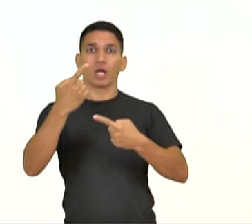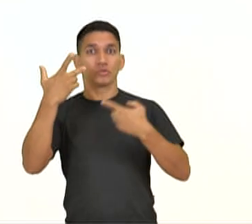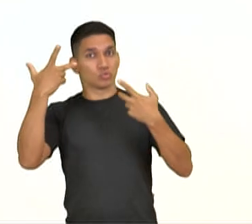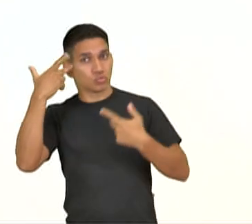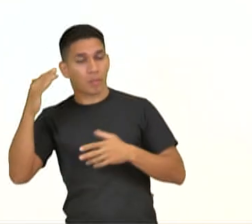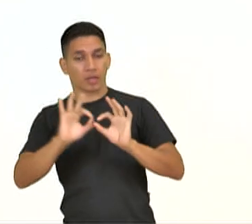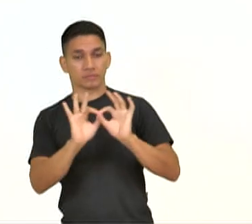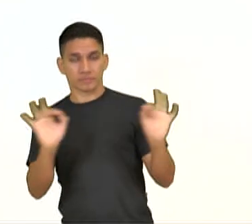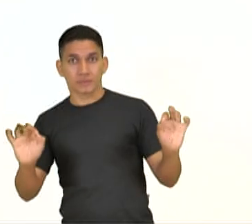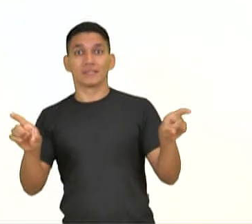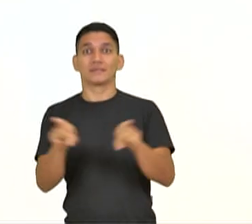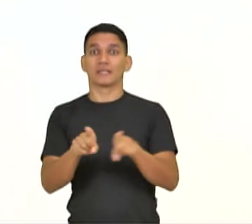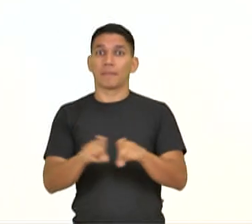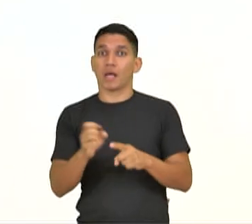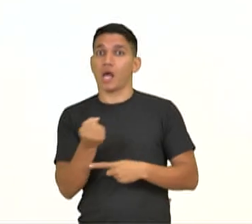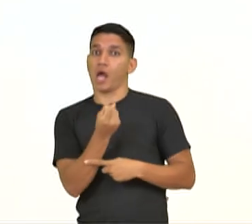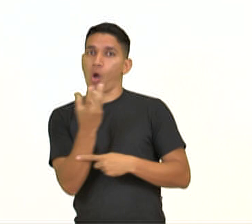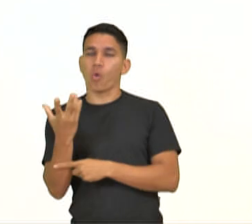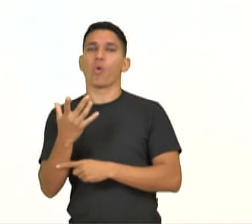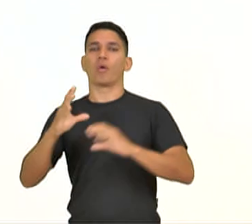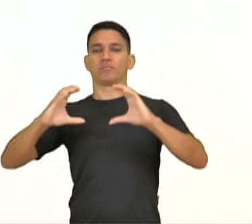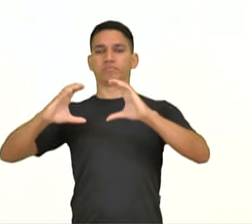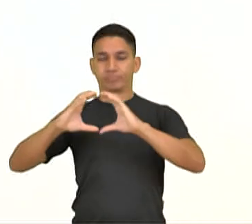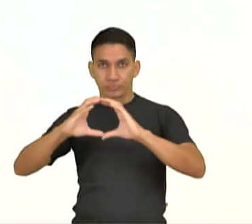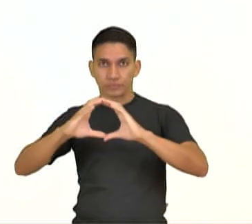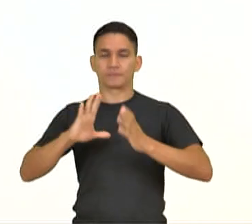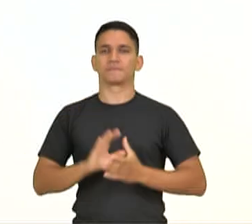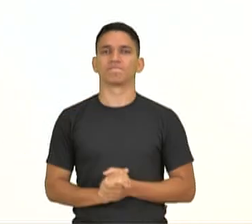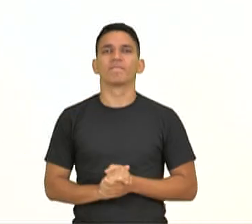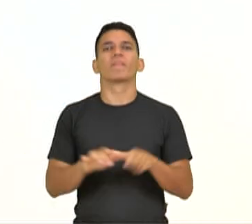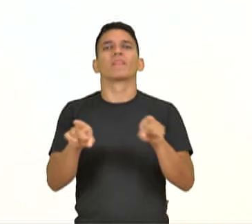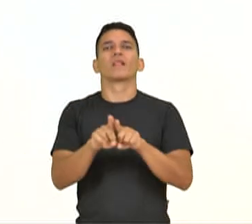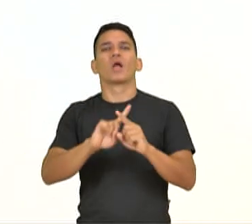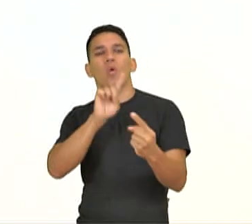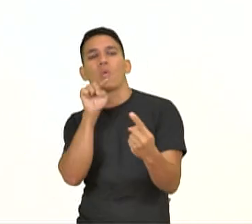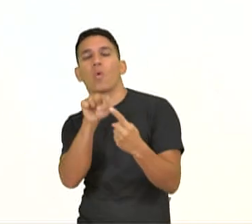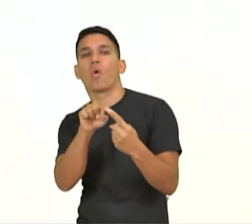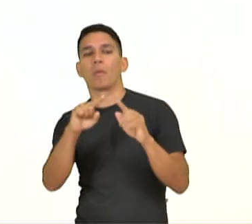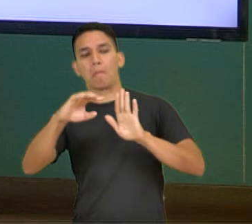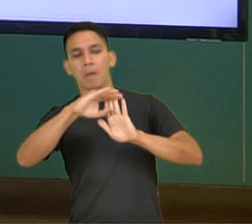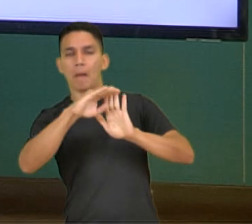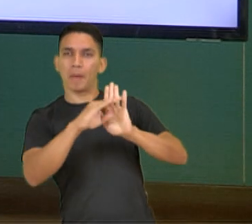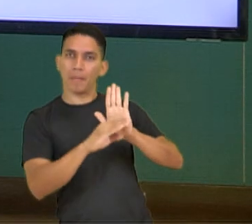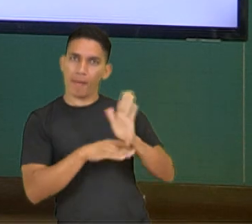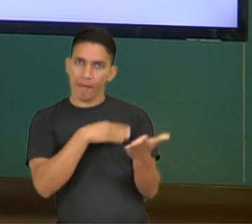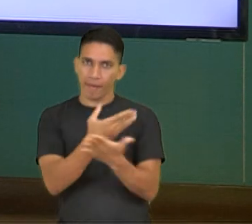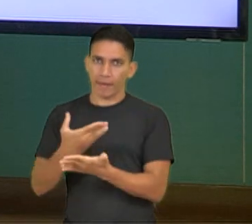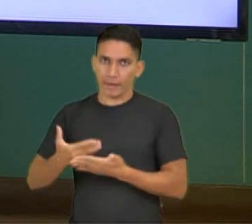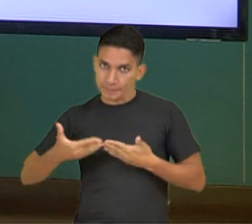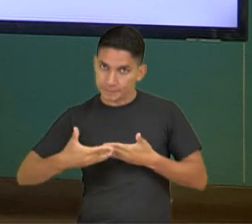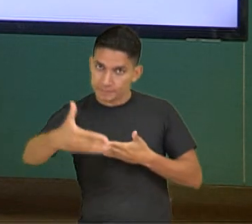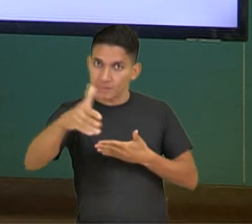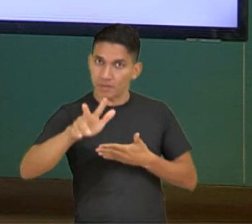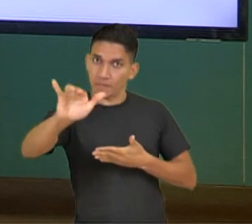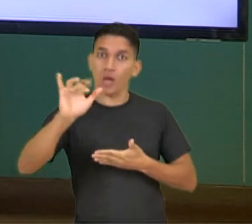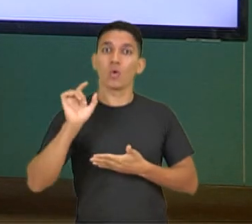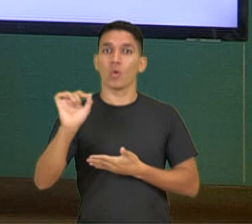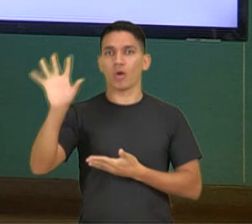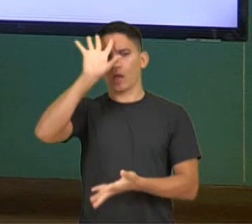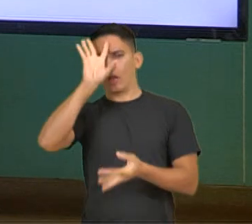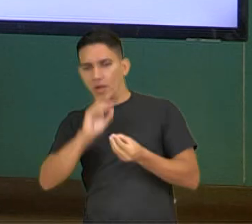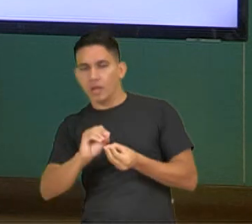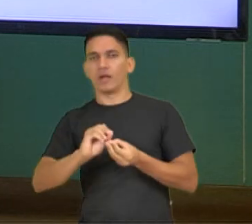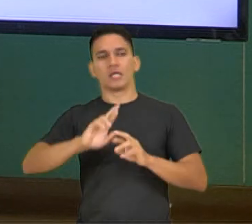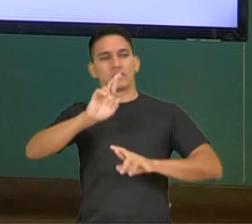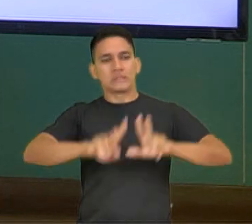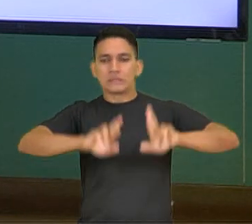as cadeias fechadas. Nós temos como objetivos desta aula compreender